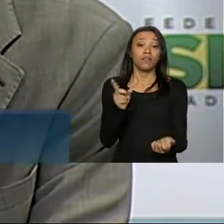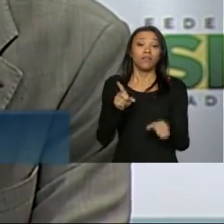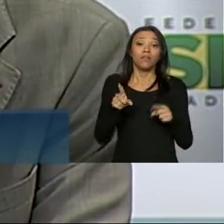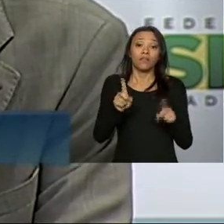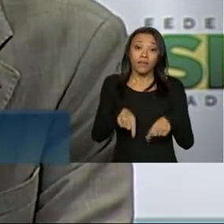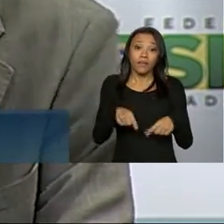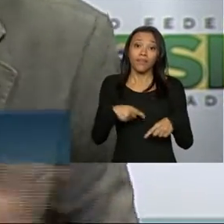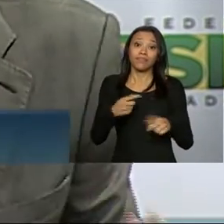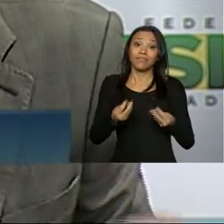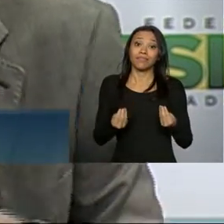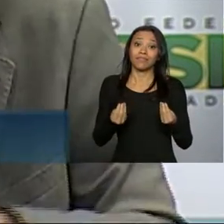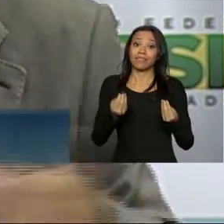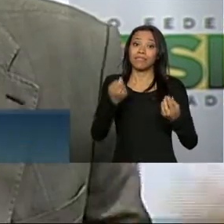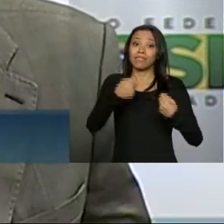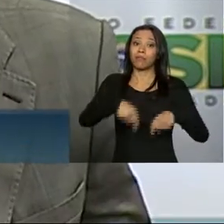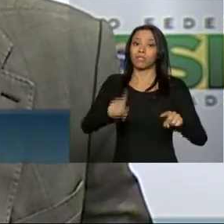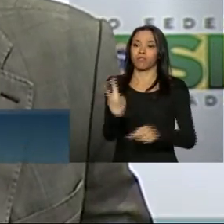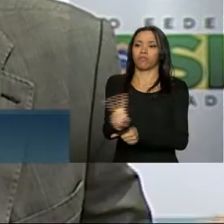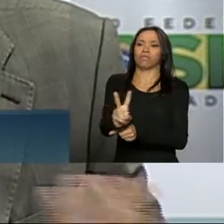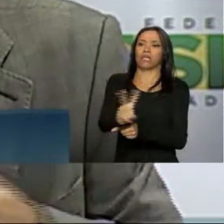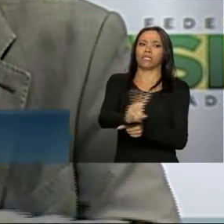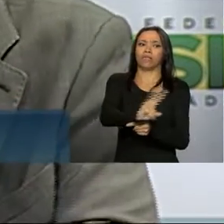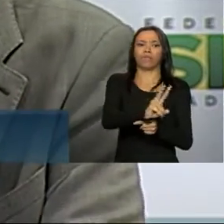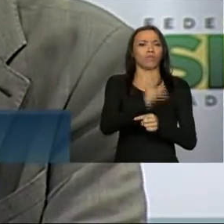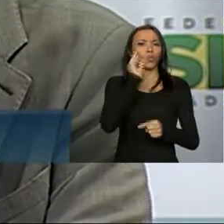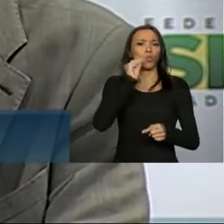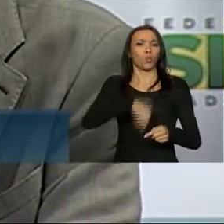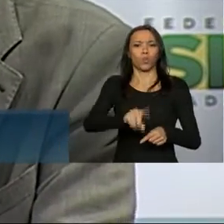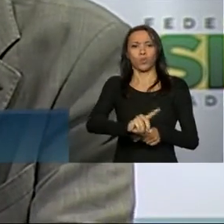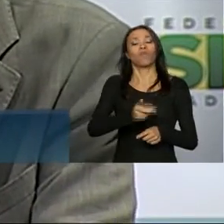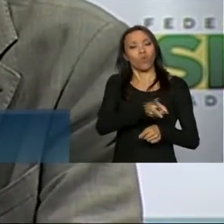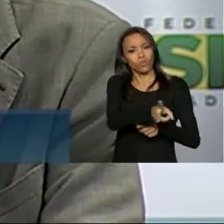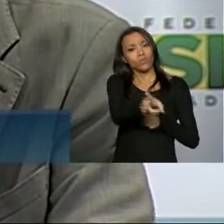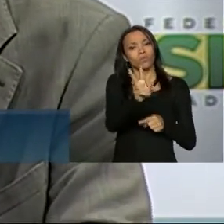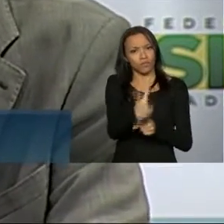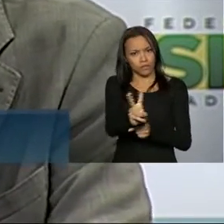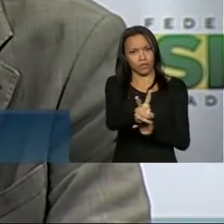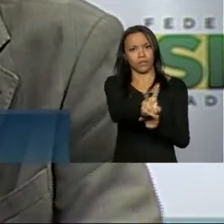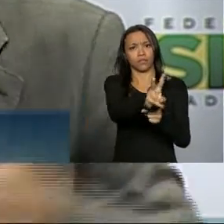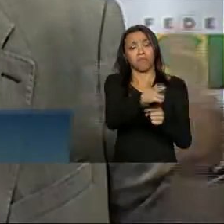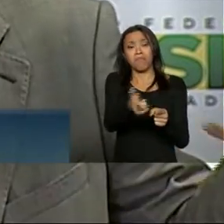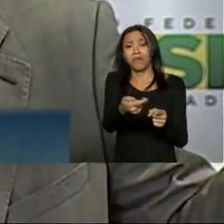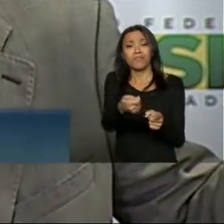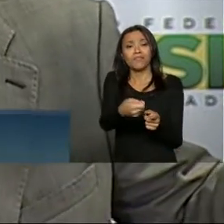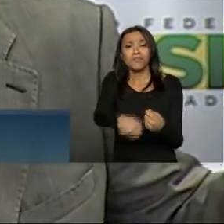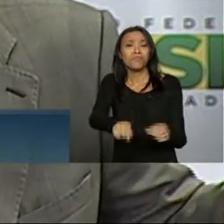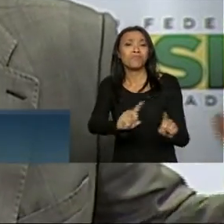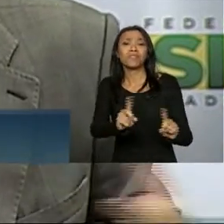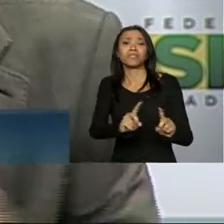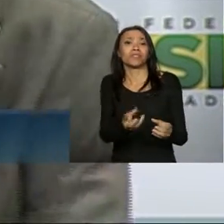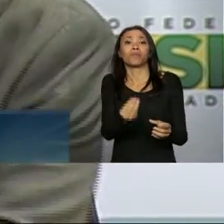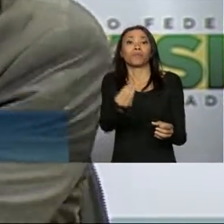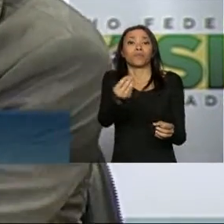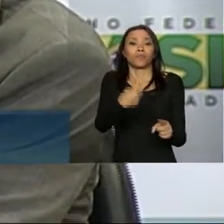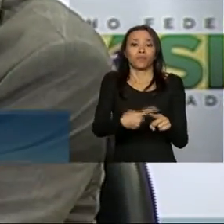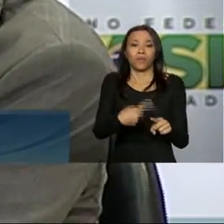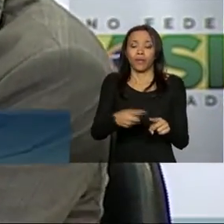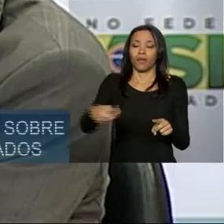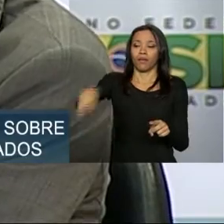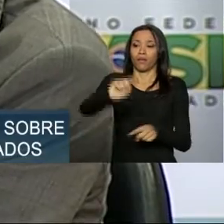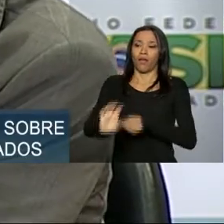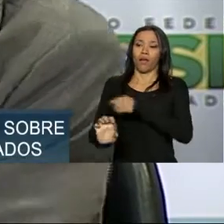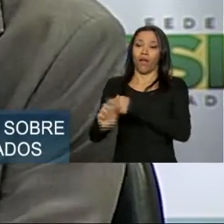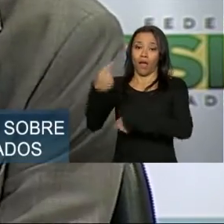de fiscalização que não se deixa de existir, mas que ele vai se tornando menos necessário à medida em que o mercado, que a